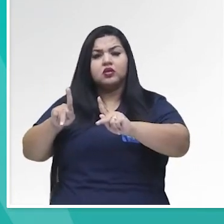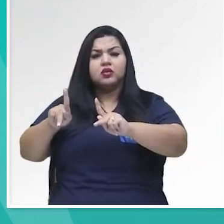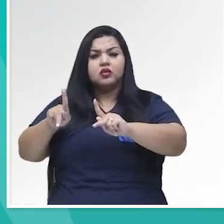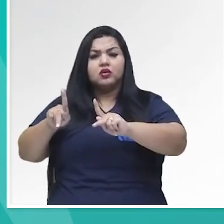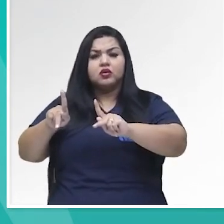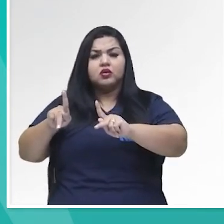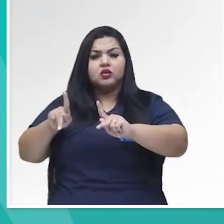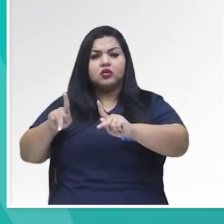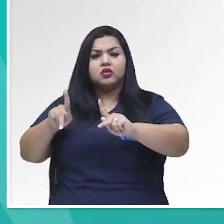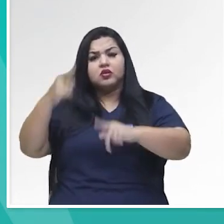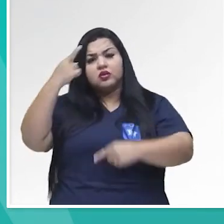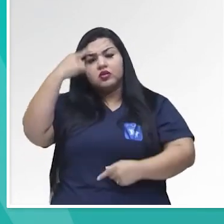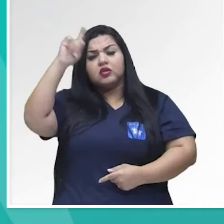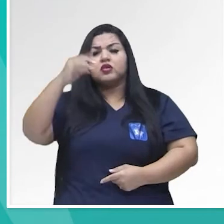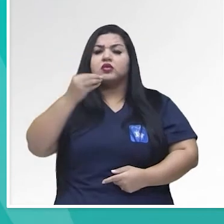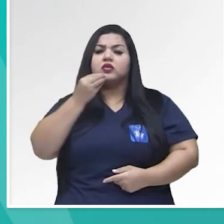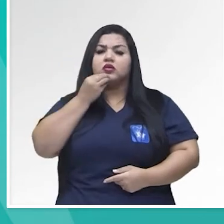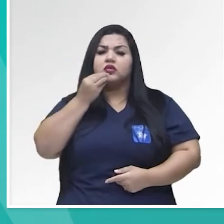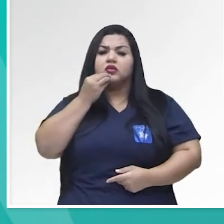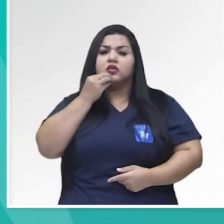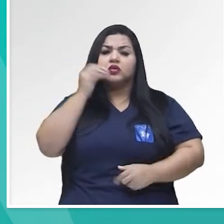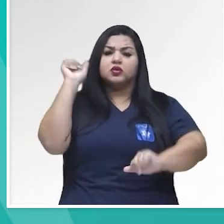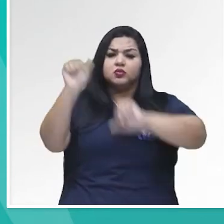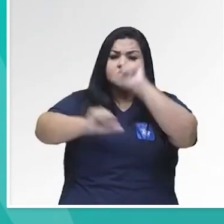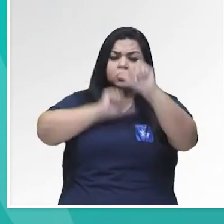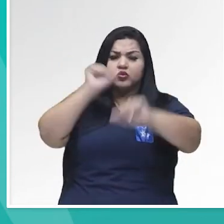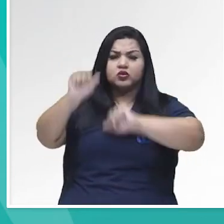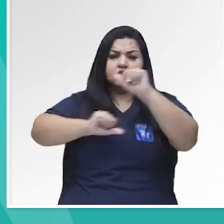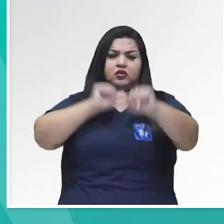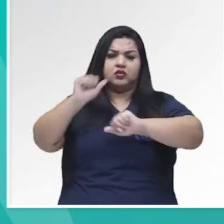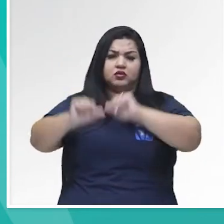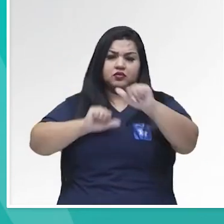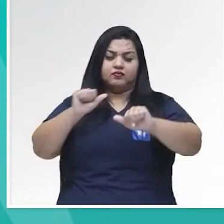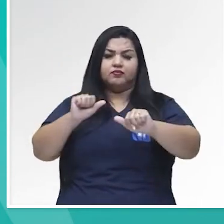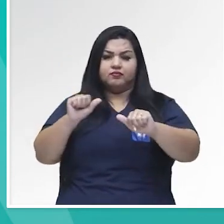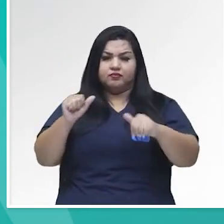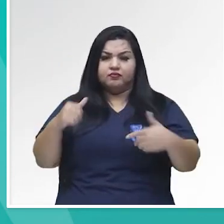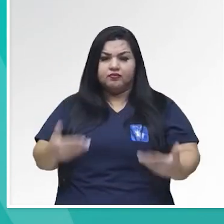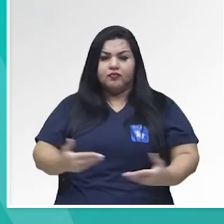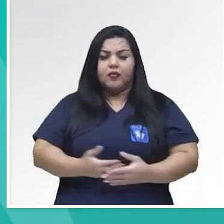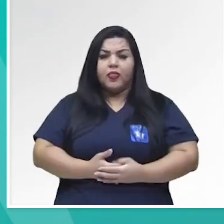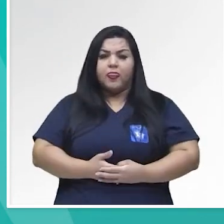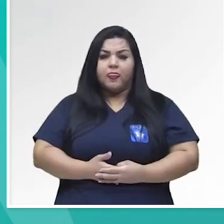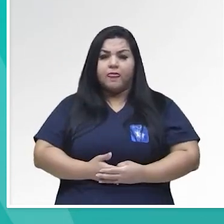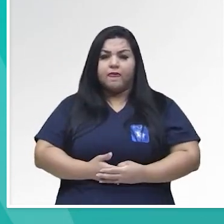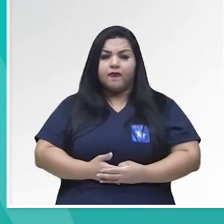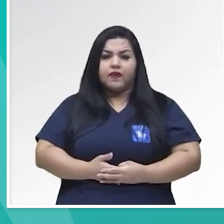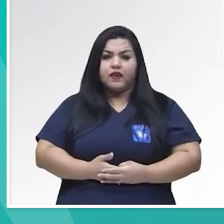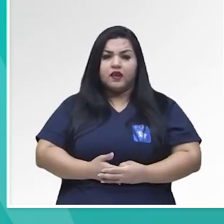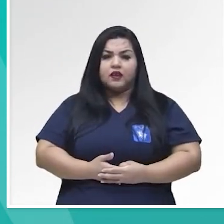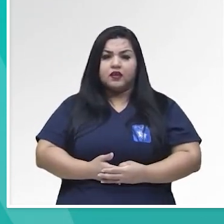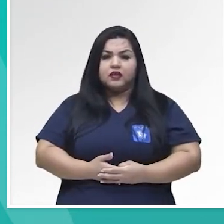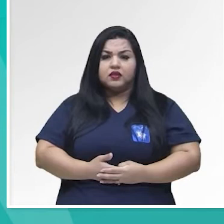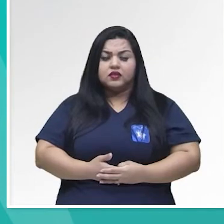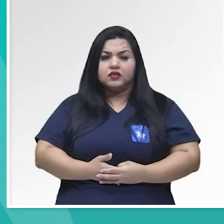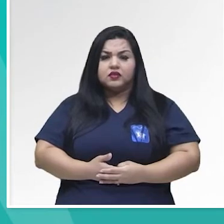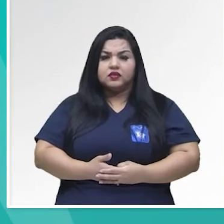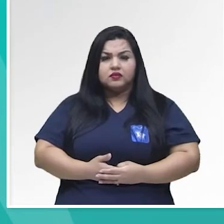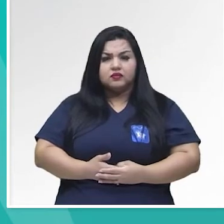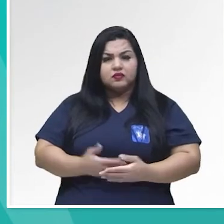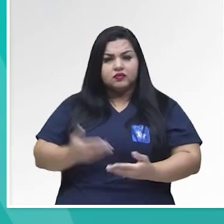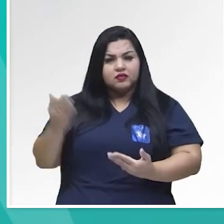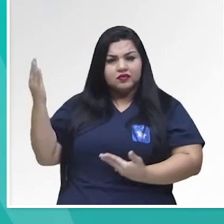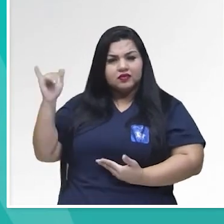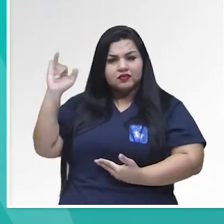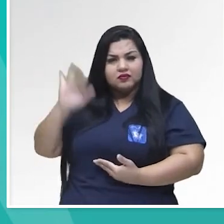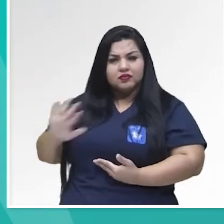para criarmos oportunidades de mudança de paradigmas. Né? E aqui eu vou, você está olhando essa